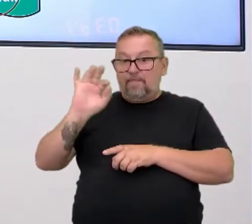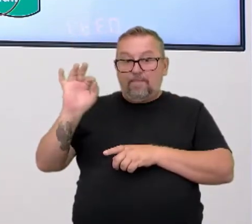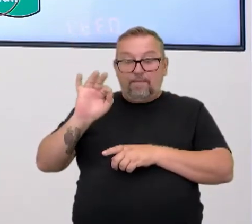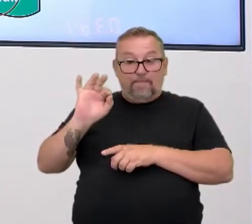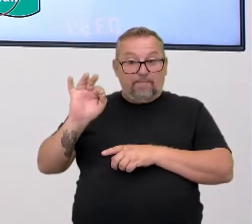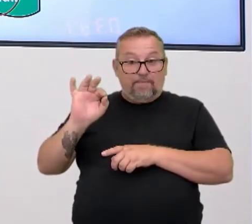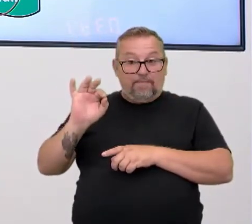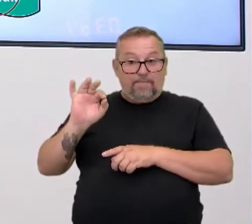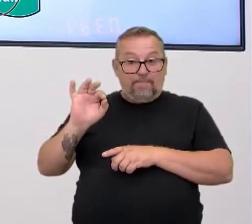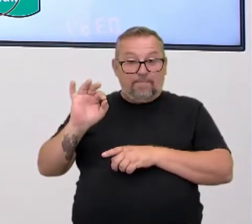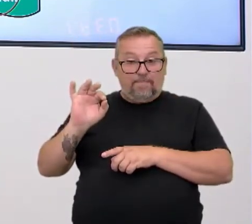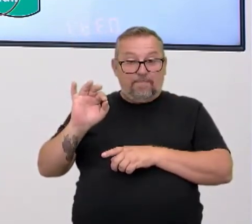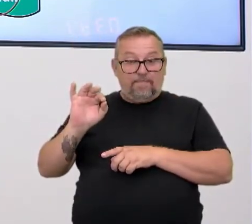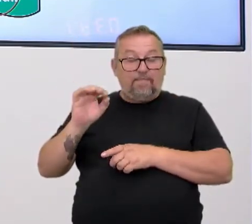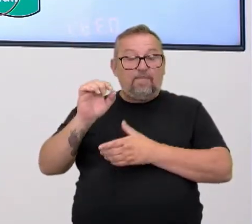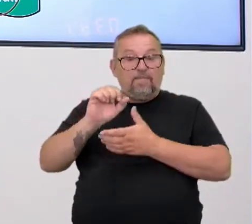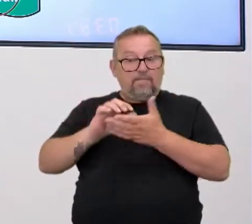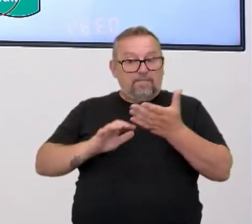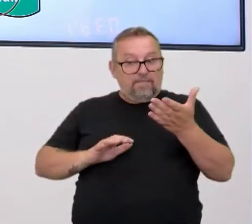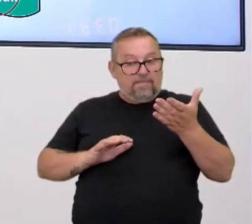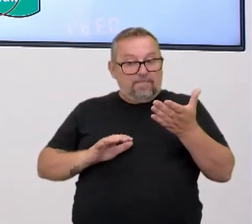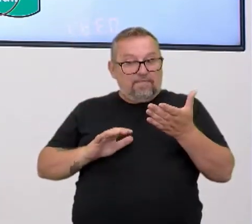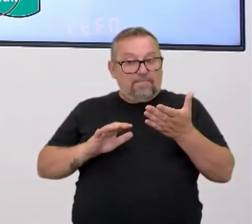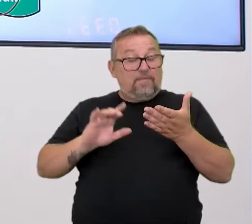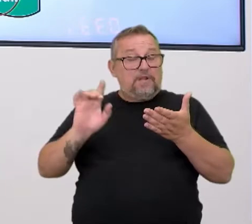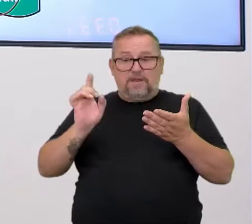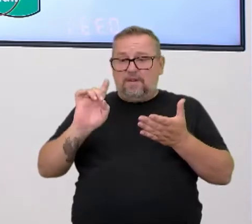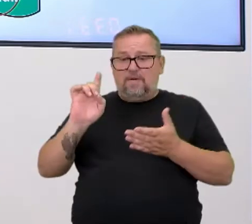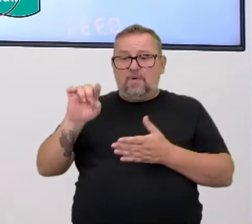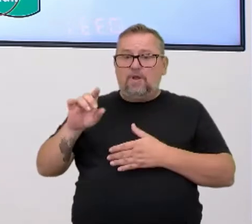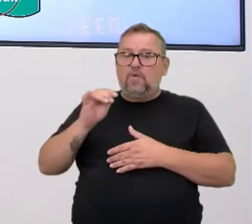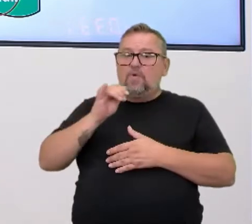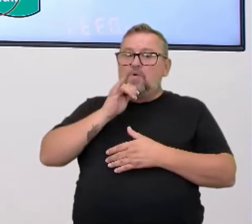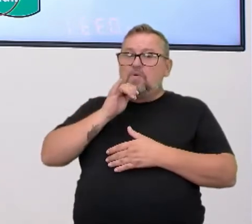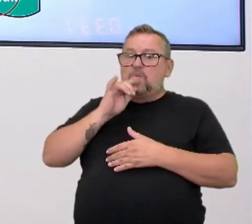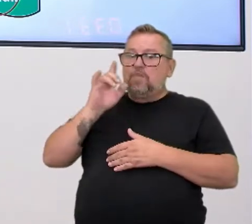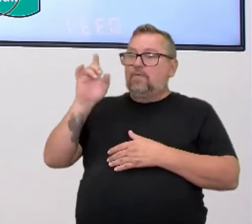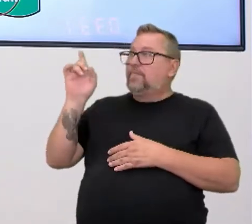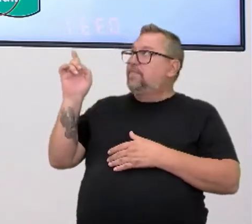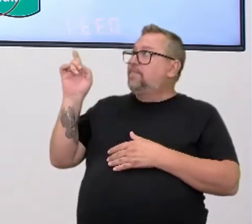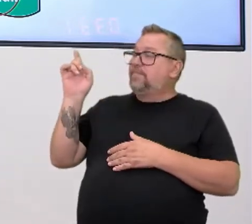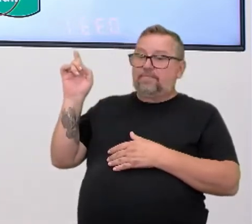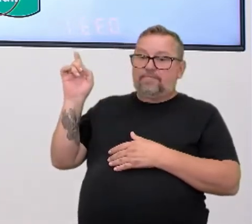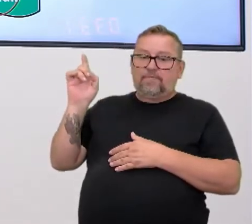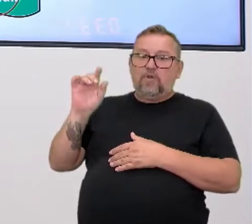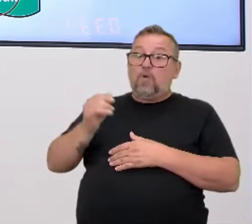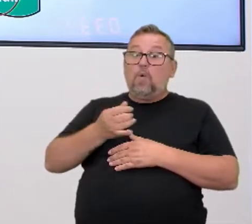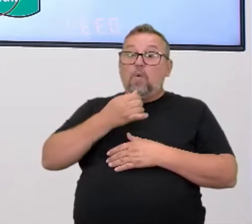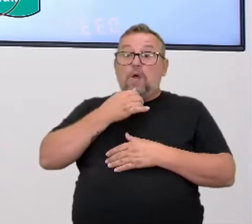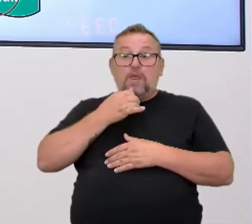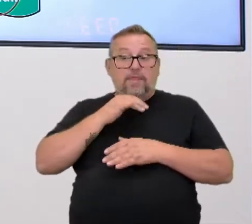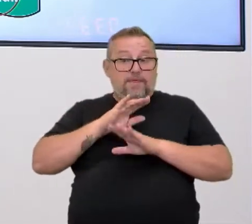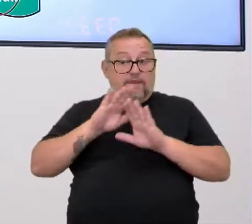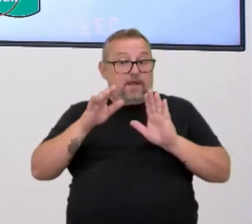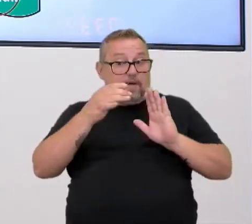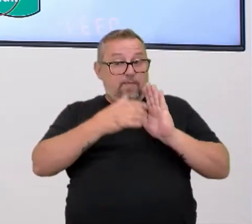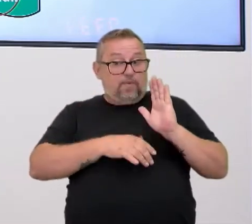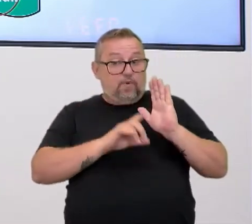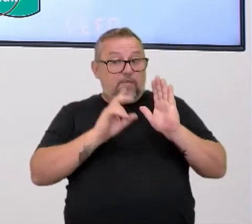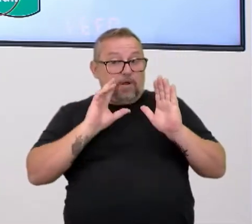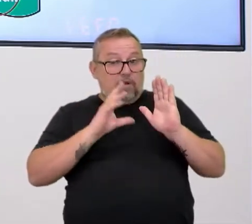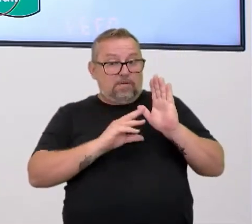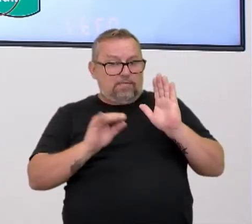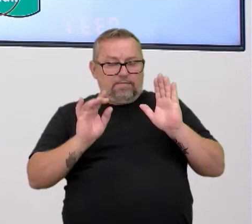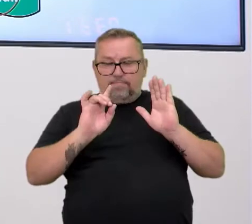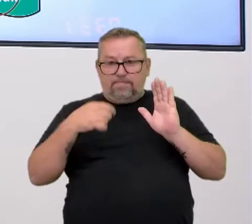o nosso exercício, né? Esse daqui é o meu exemplo. Então, o nosso exercício aí, o tema